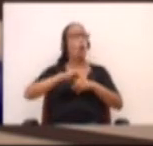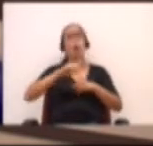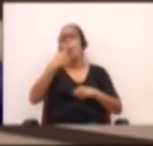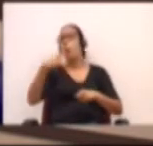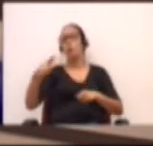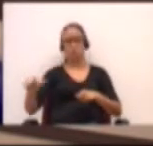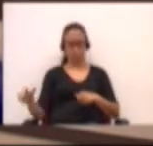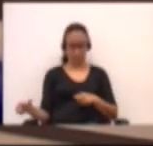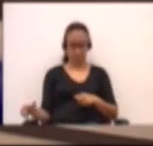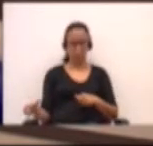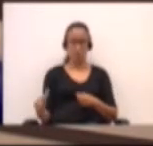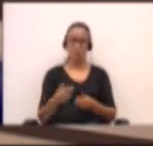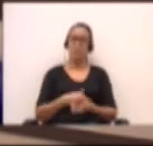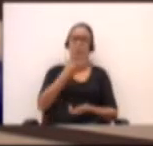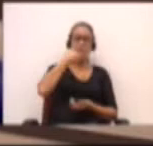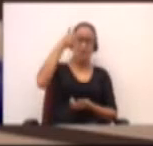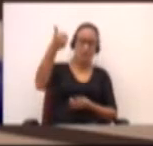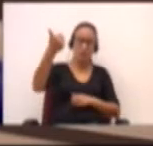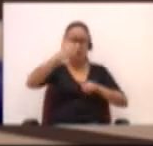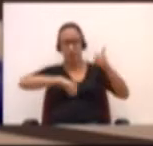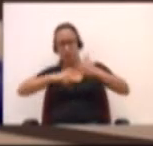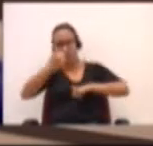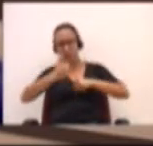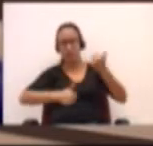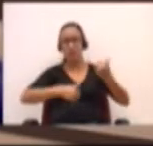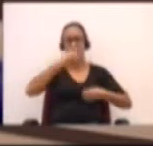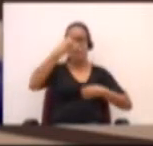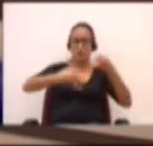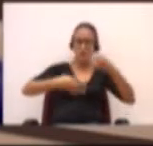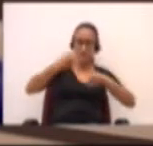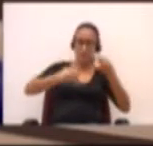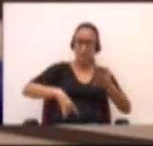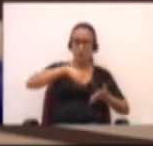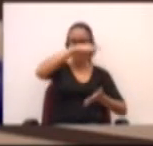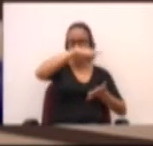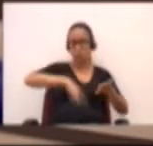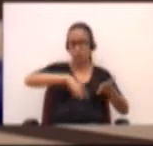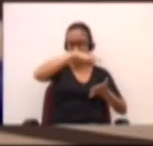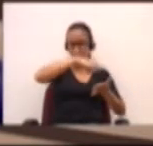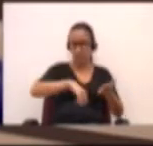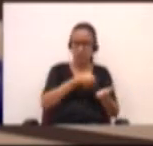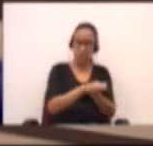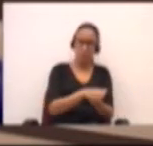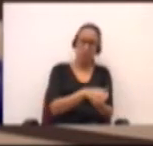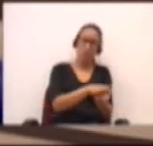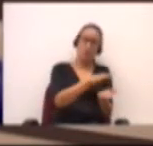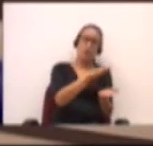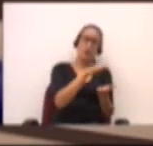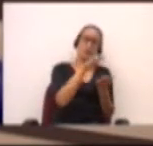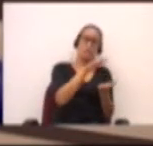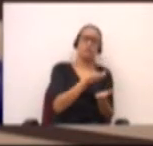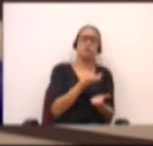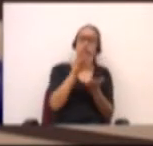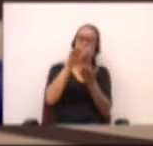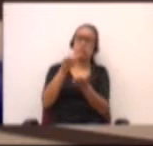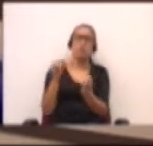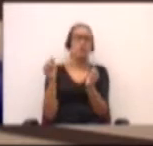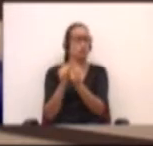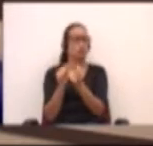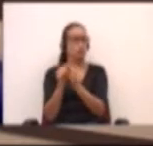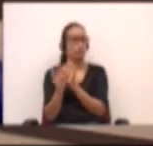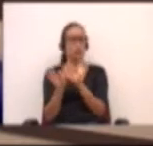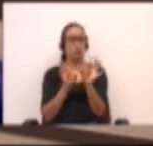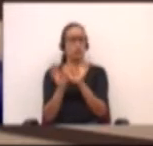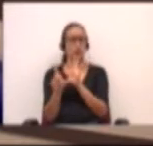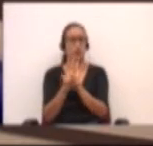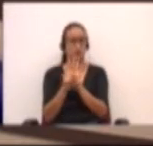apresentação, bem como documentação anexa, no sentido que a mesma faça parte integrante do projeto de lei complementar ora